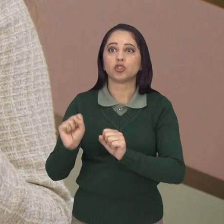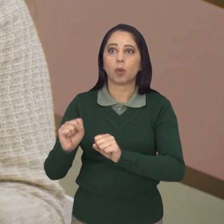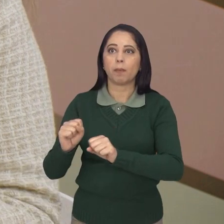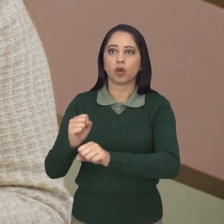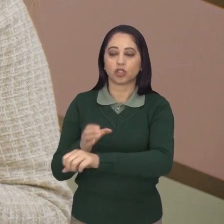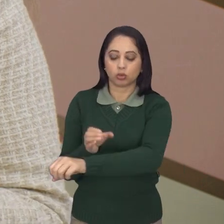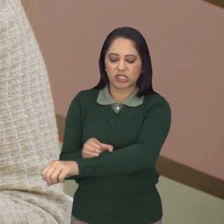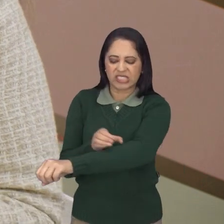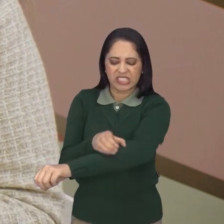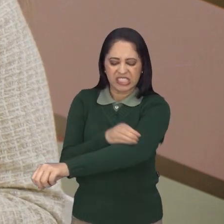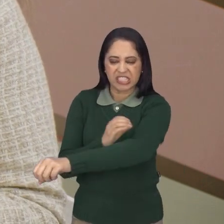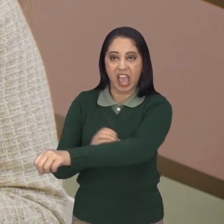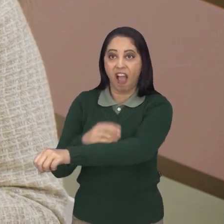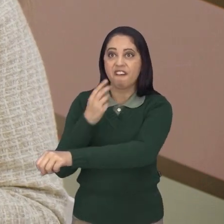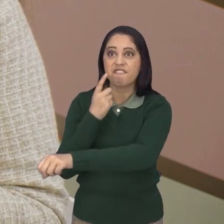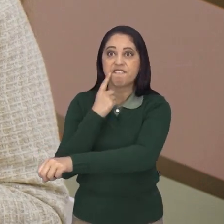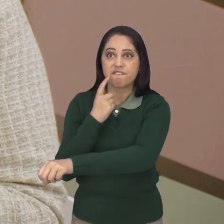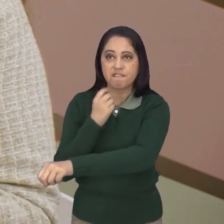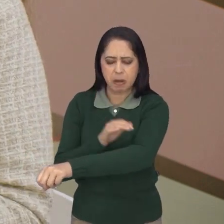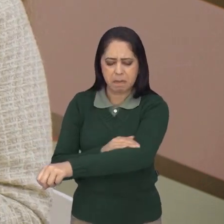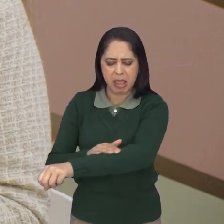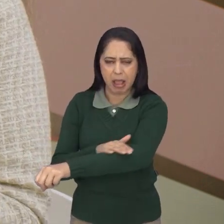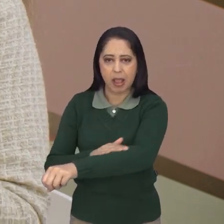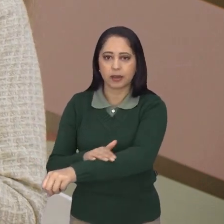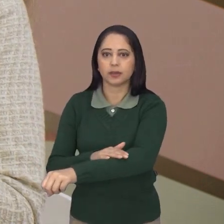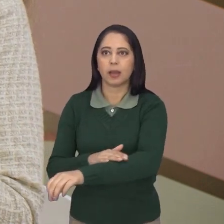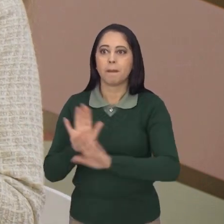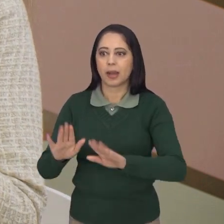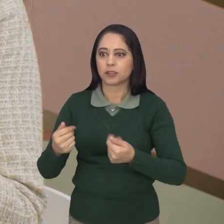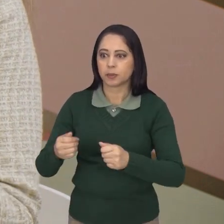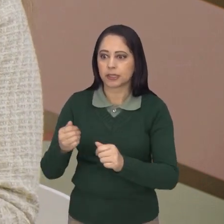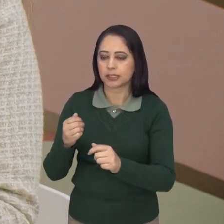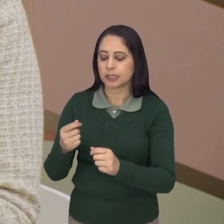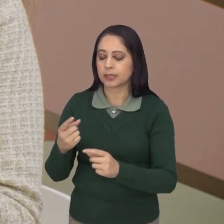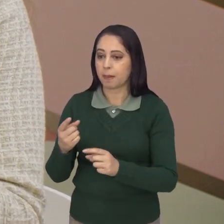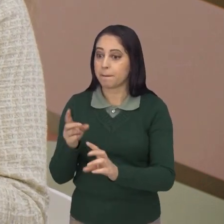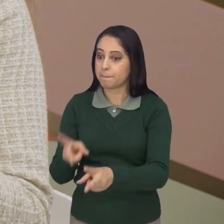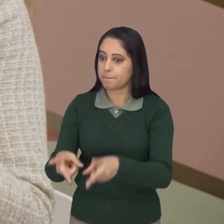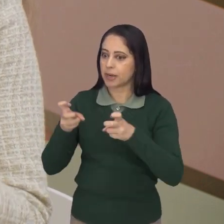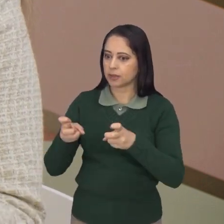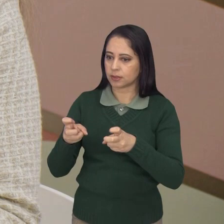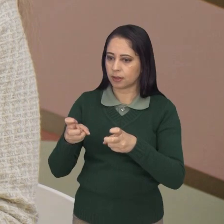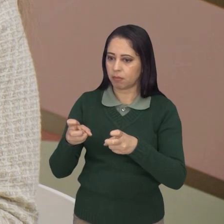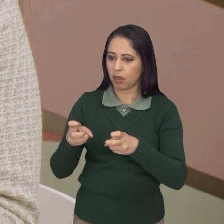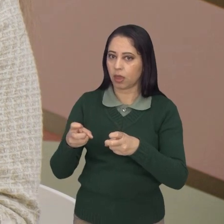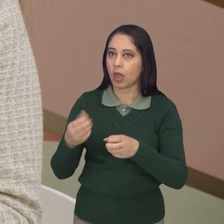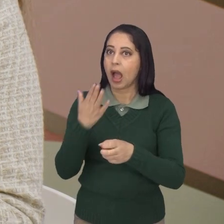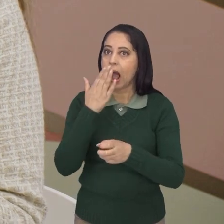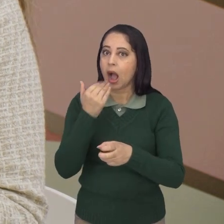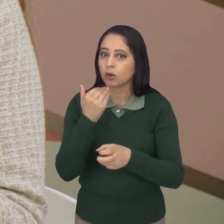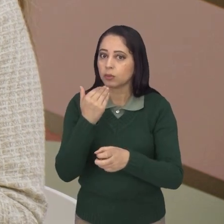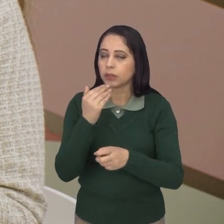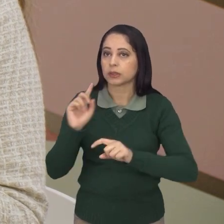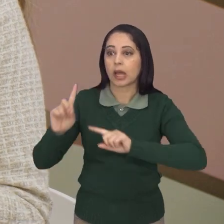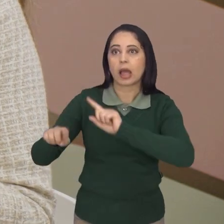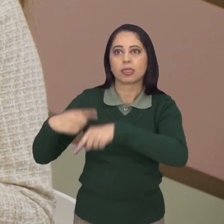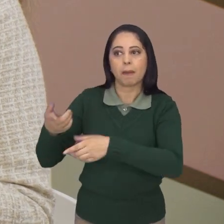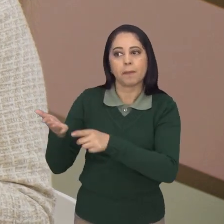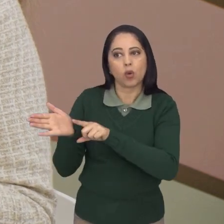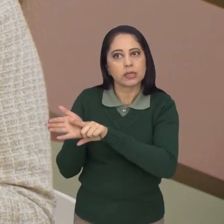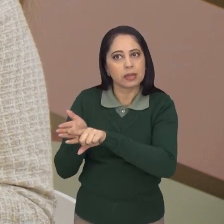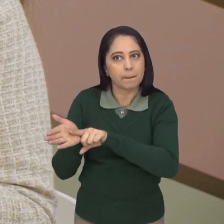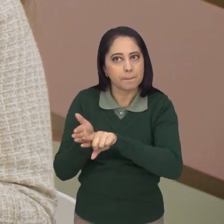ou apresentar uma reação imediata na pele. O importante é identificar o alimento, a porção que foi ingerida, para depois a gente